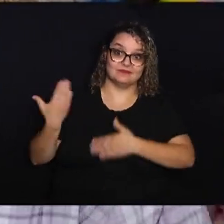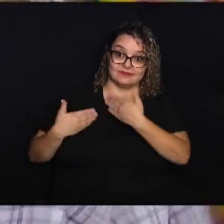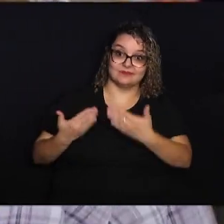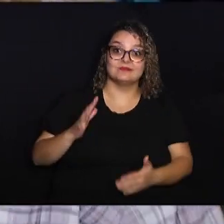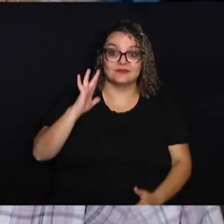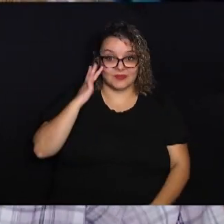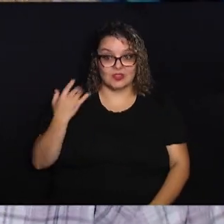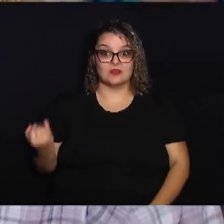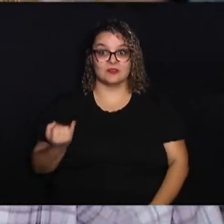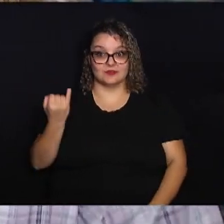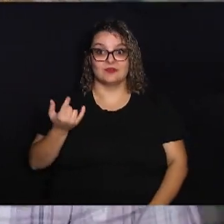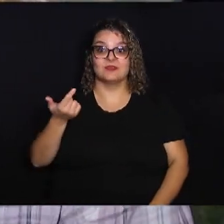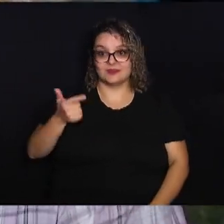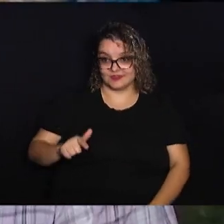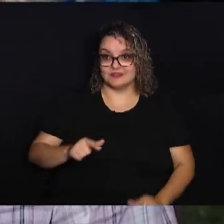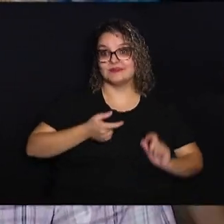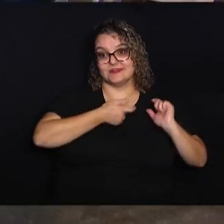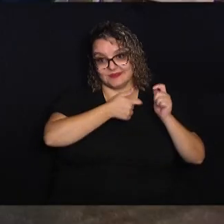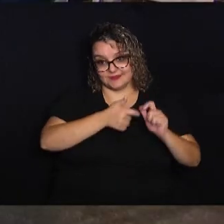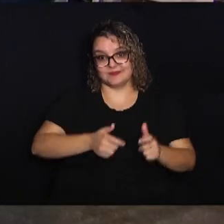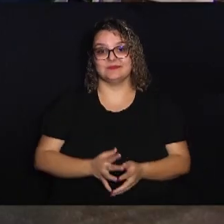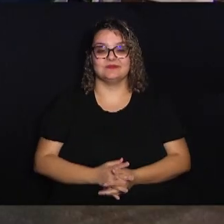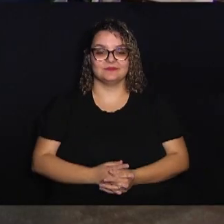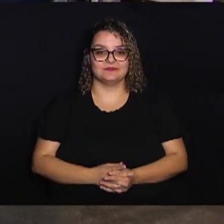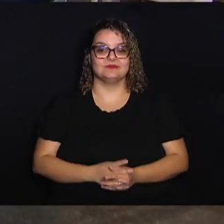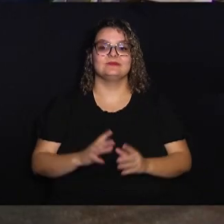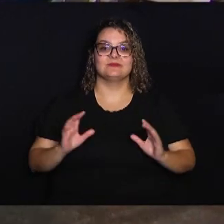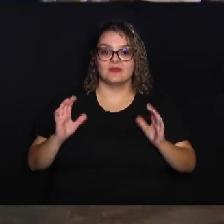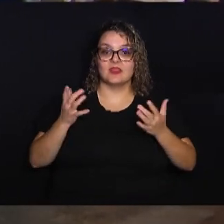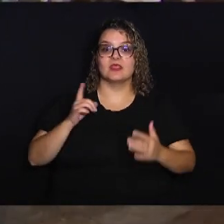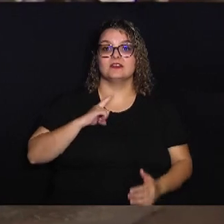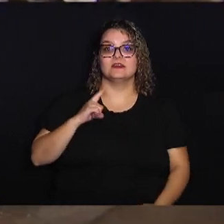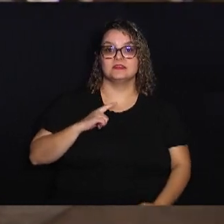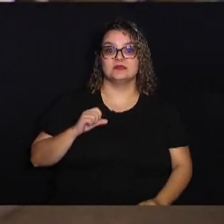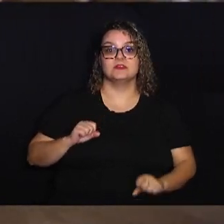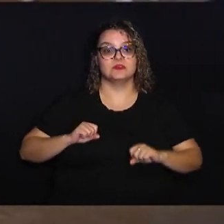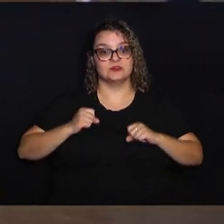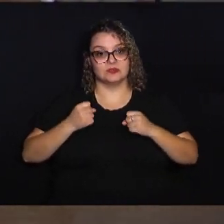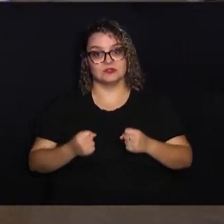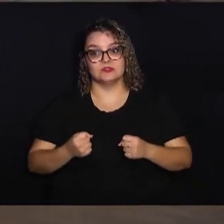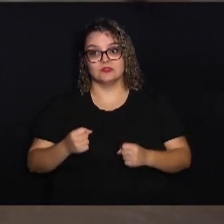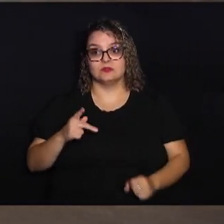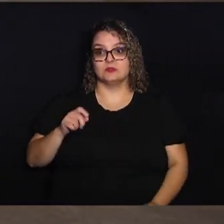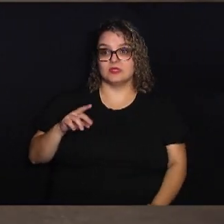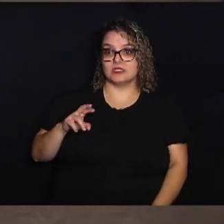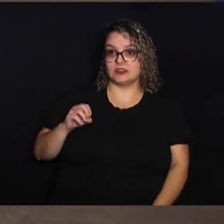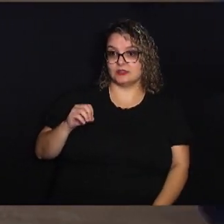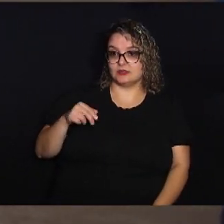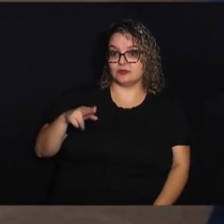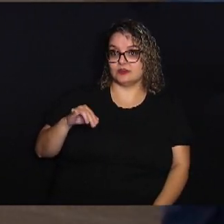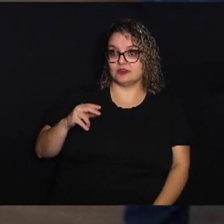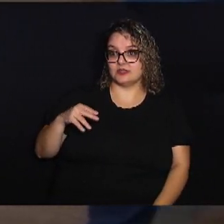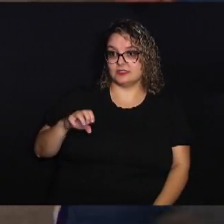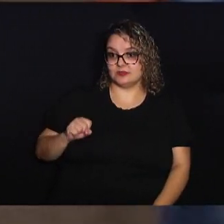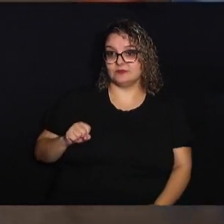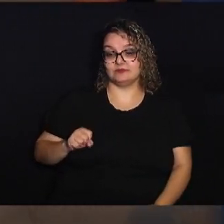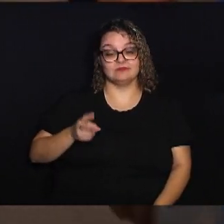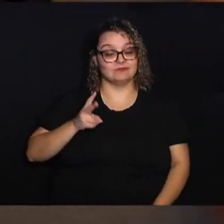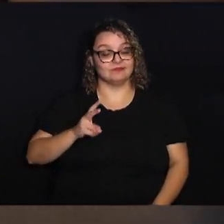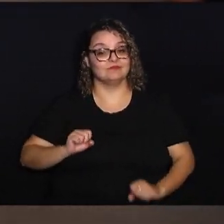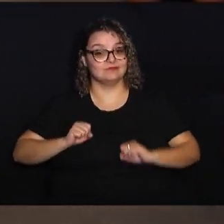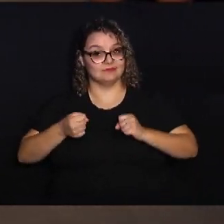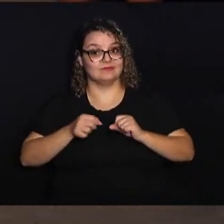os vereadores aprovaram o projeto de autoria do vereador Carlinhos Camelô, que autoriza a instalação de pontos para recarga